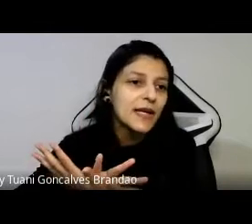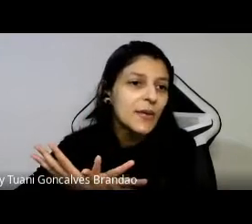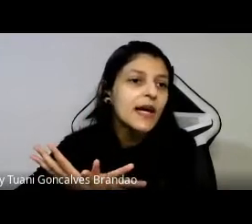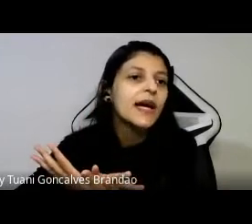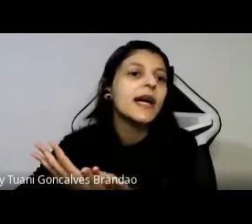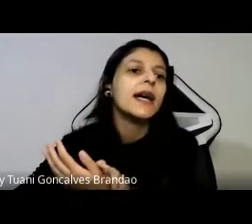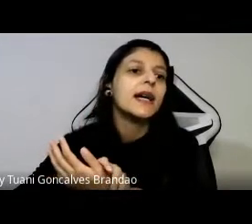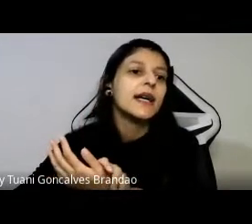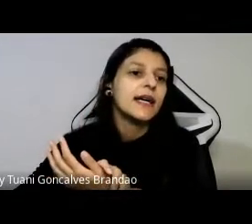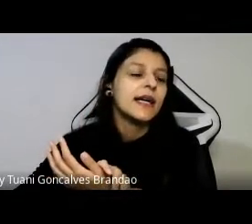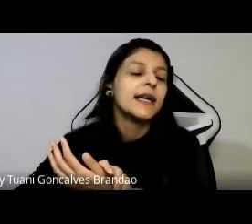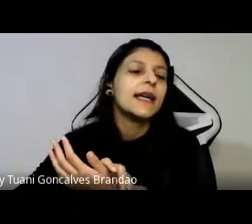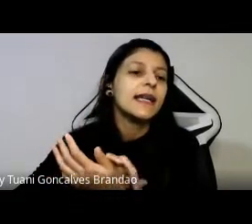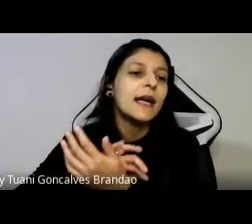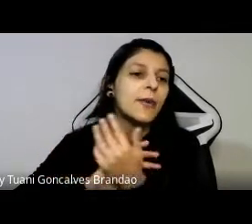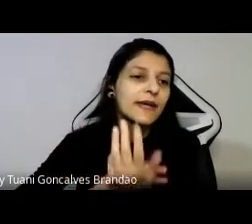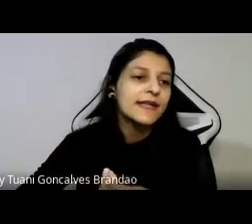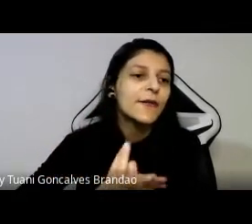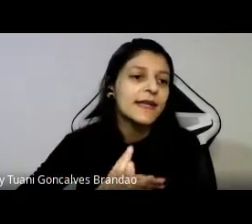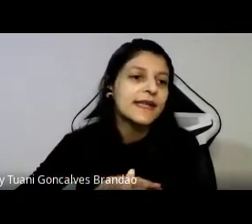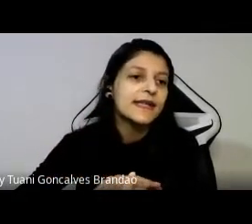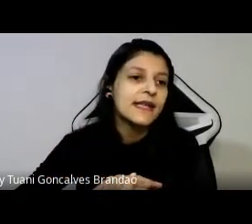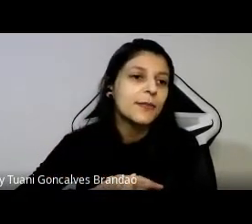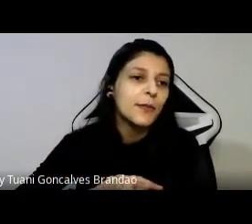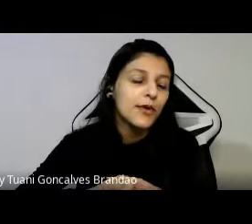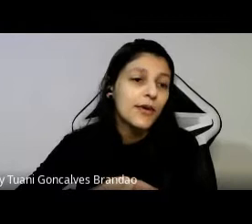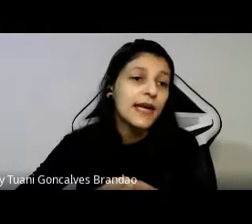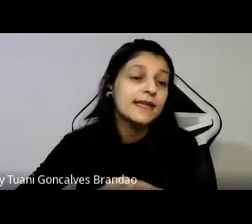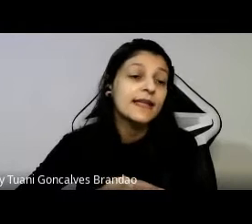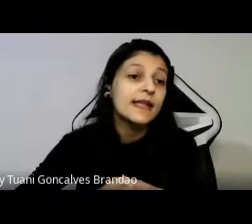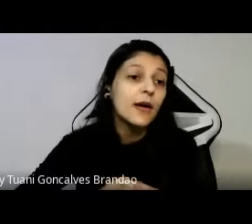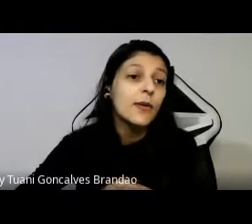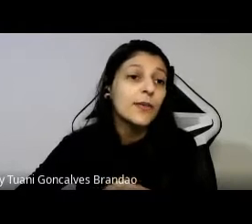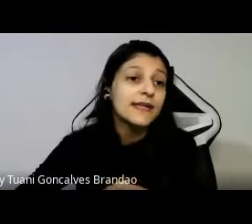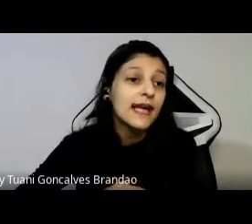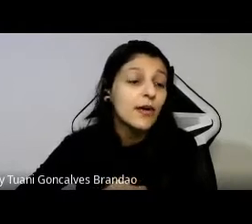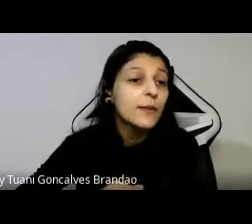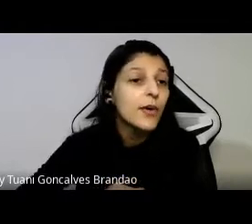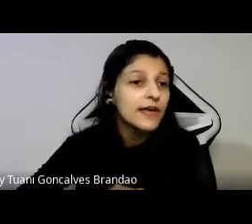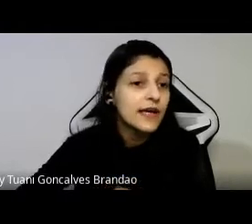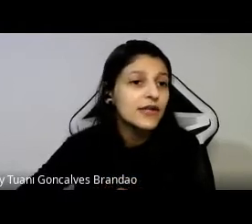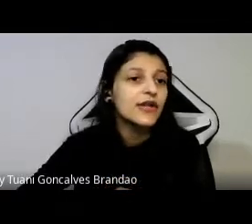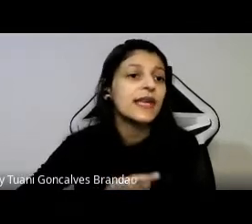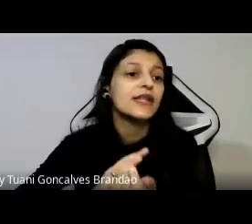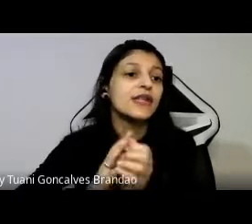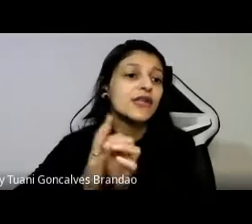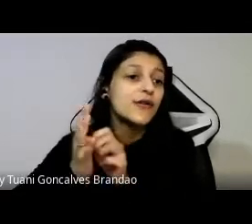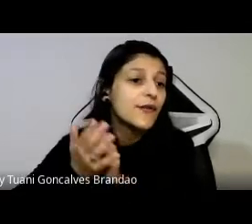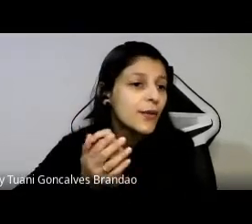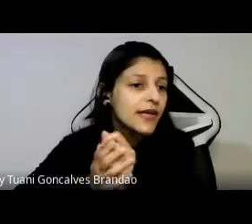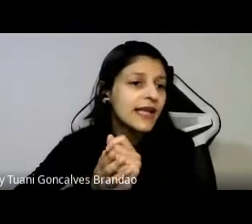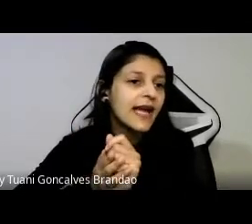primeira língua e depois eu fiz a escrita para o português. Então, por isso que é tão importante que a